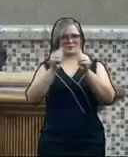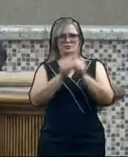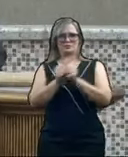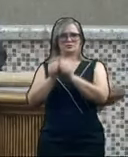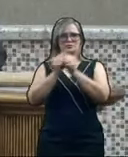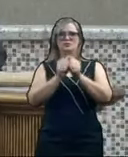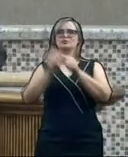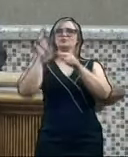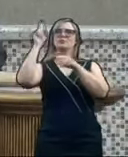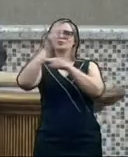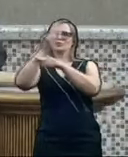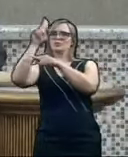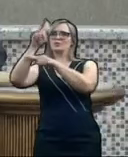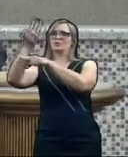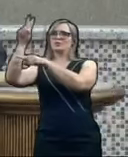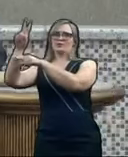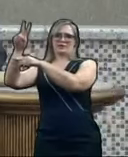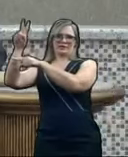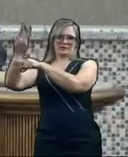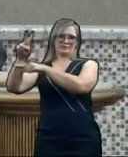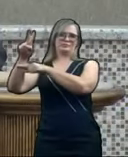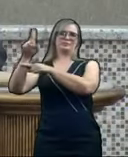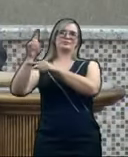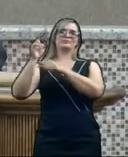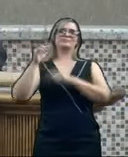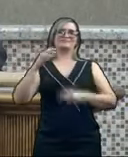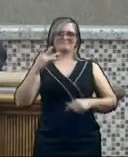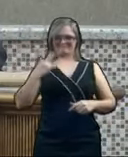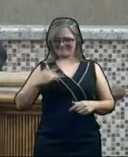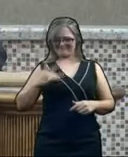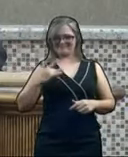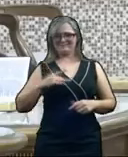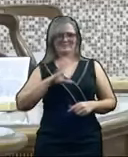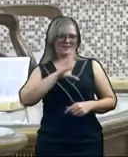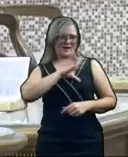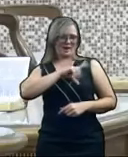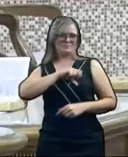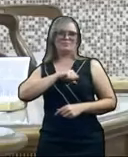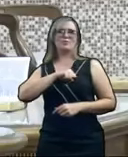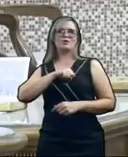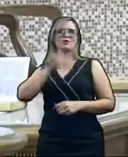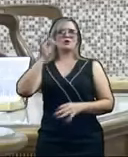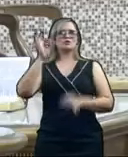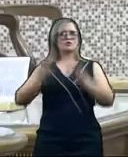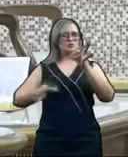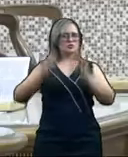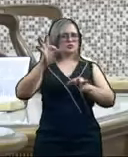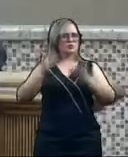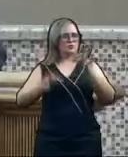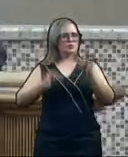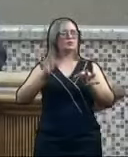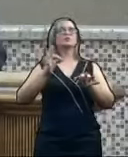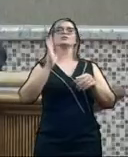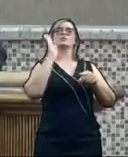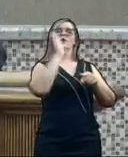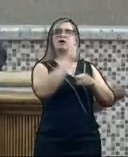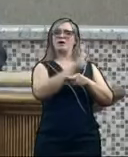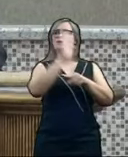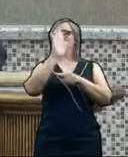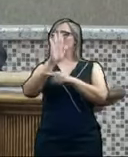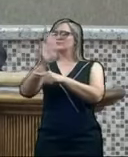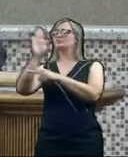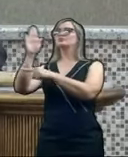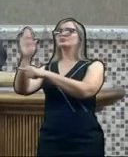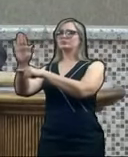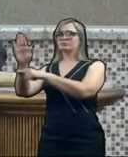bom pai misericordioso poderoso porém justo O porém justo